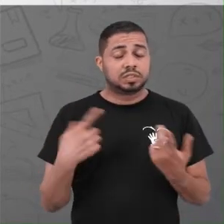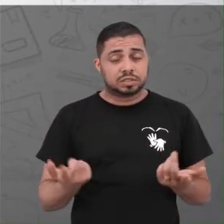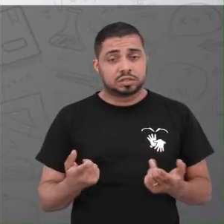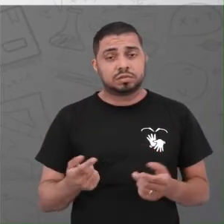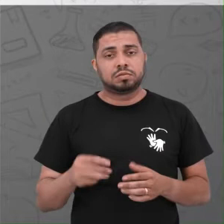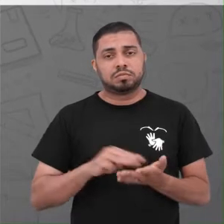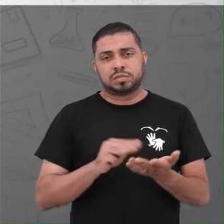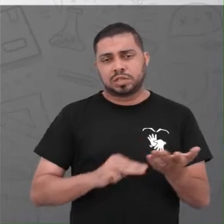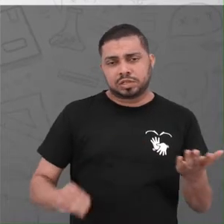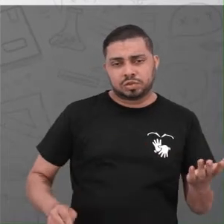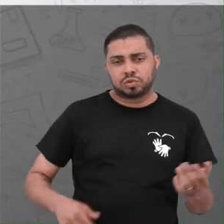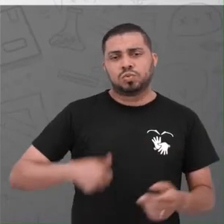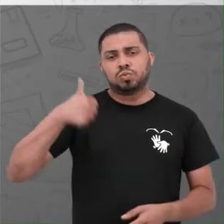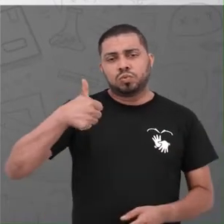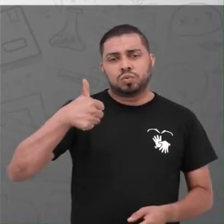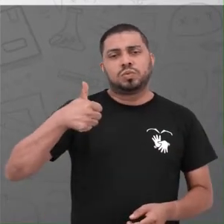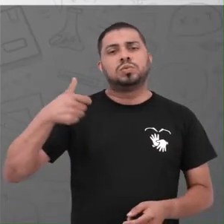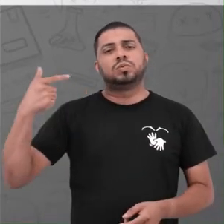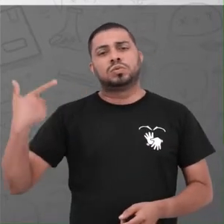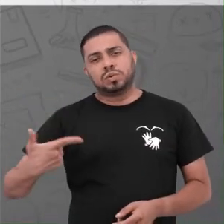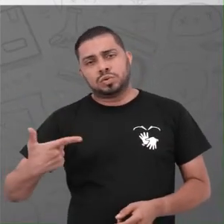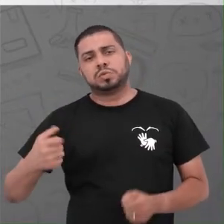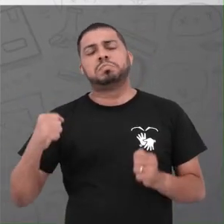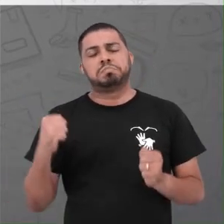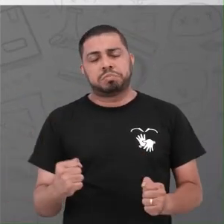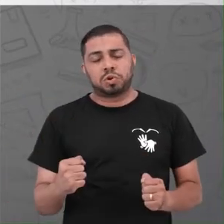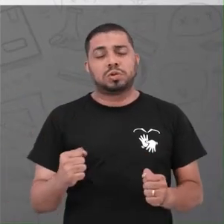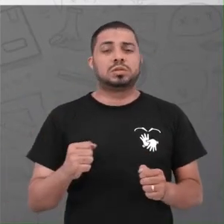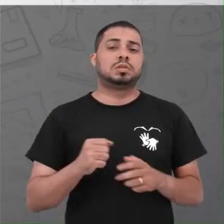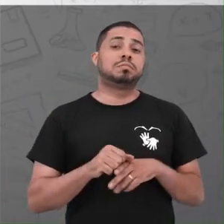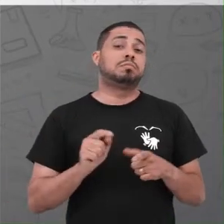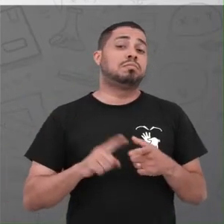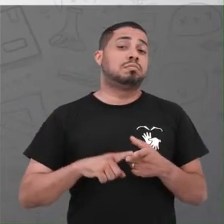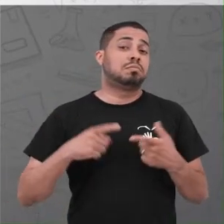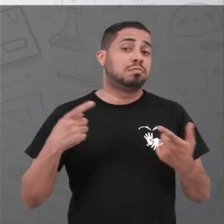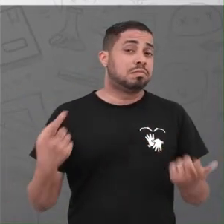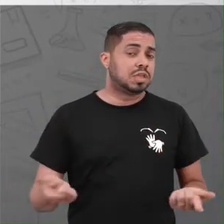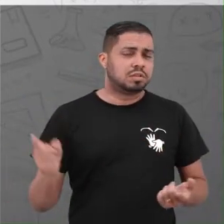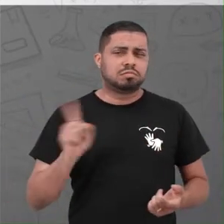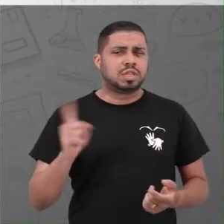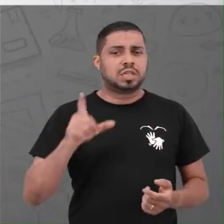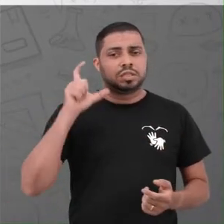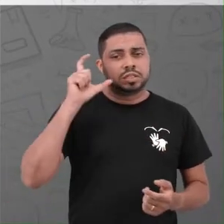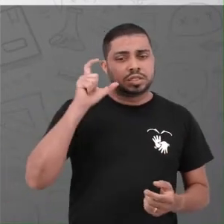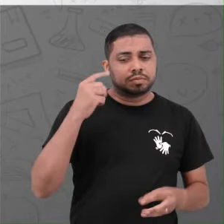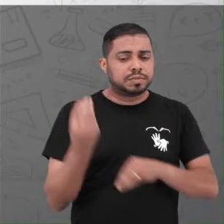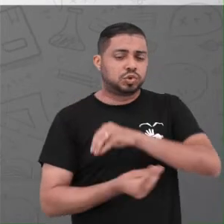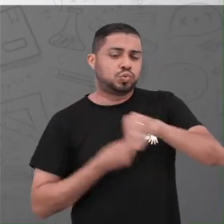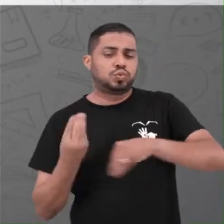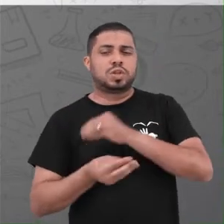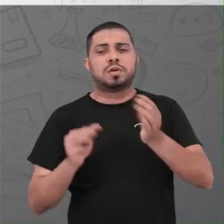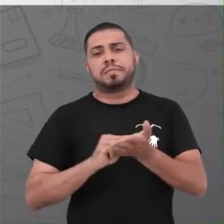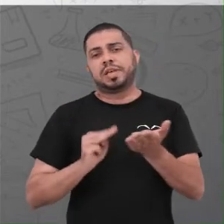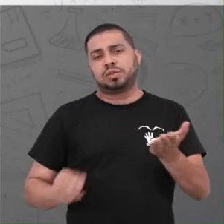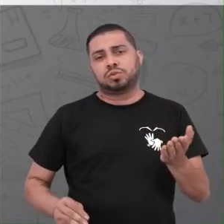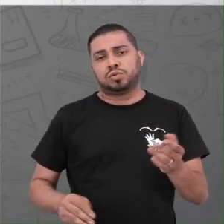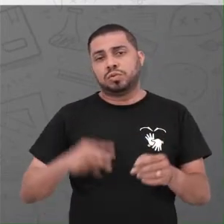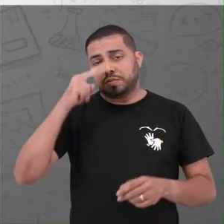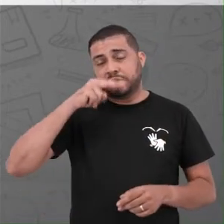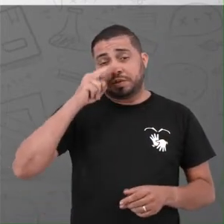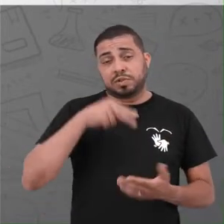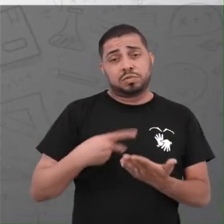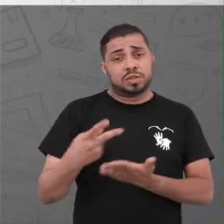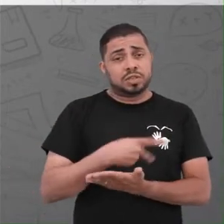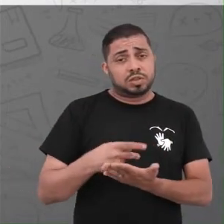partido tanto do método 1 quanto do método 2, mas não é interessante misturar os métodos no mesmo desenho.